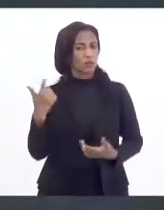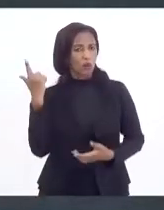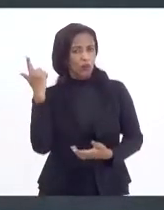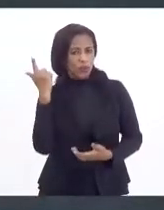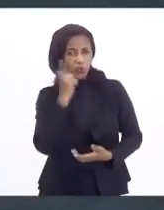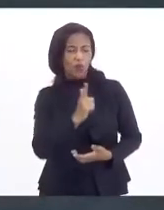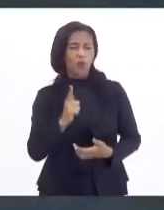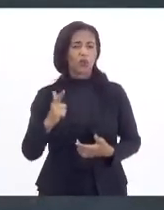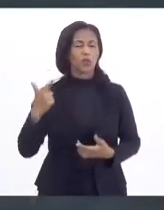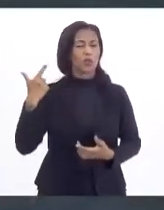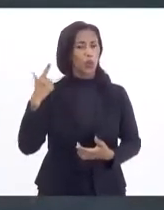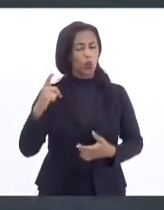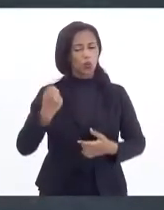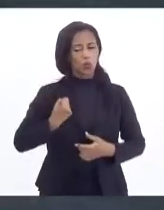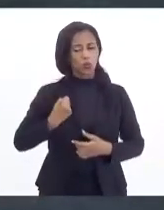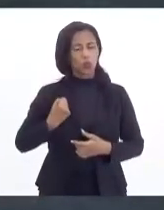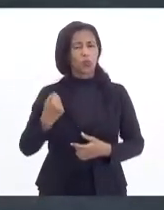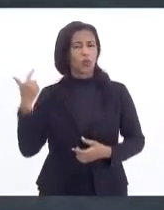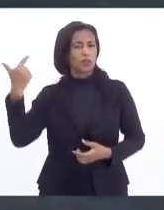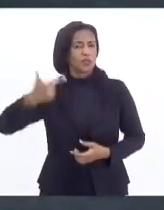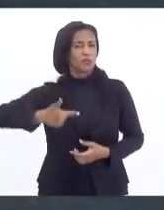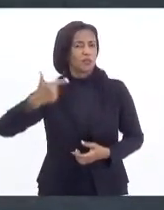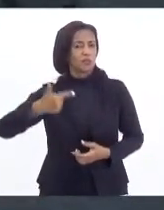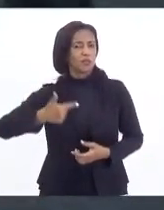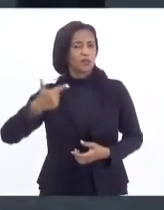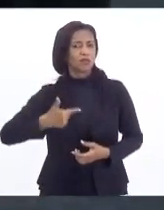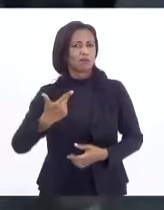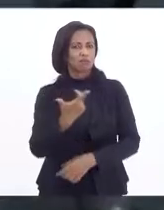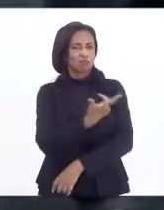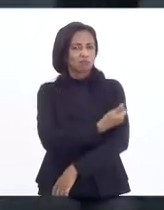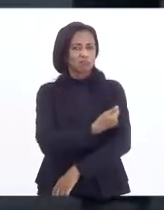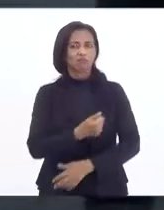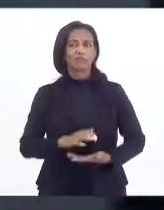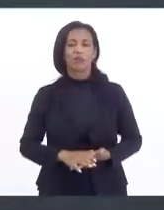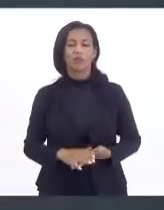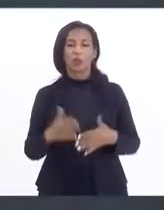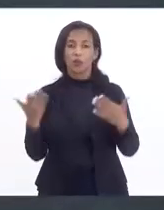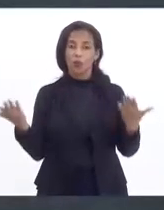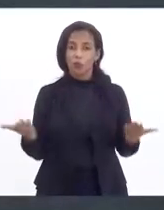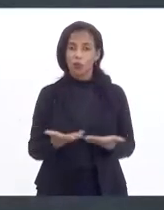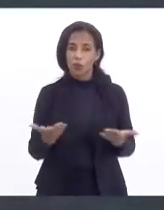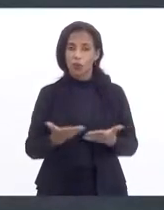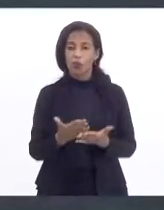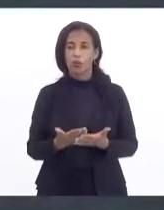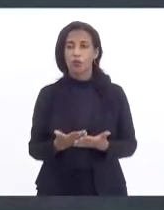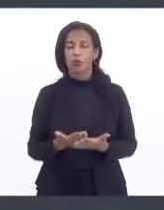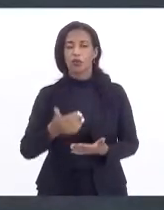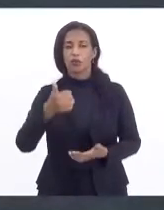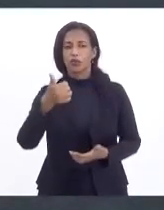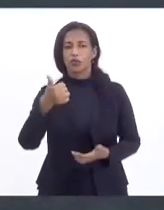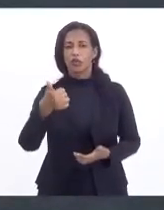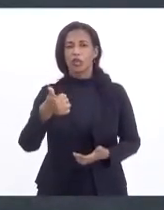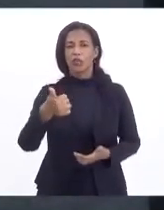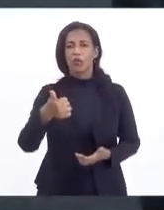novo sucesso nessa segunda dose da vacinação. Então, hoje, dia